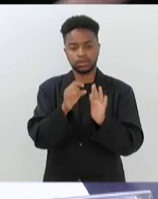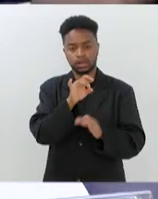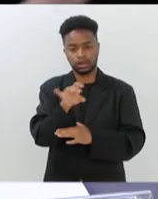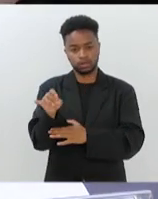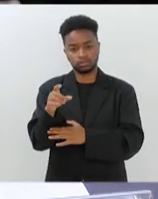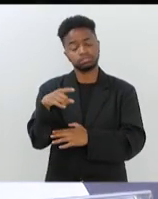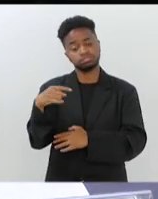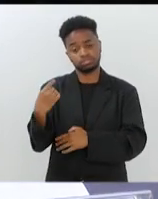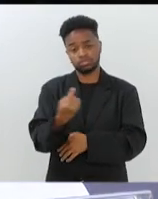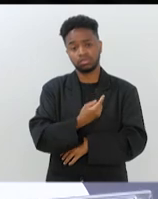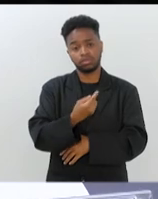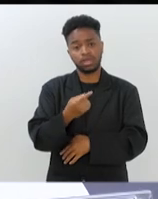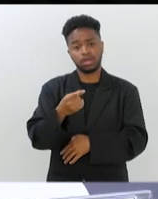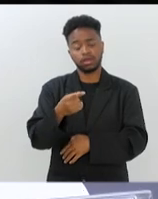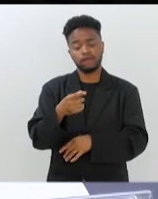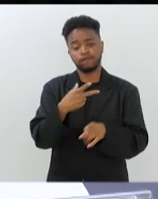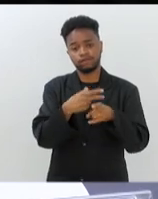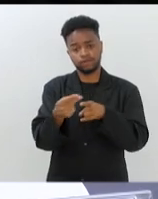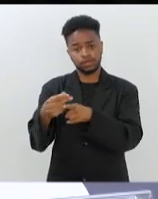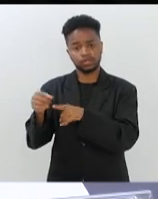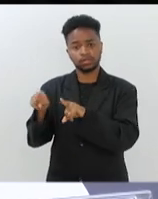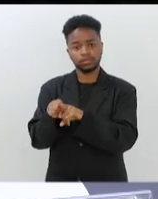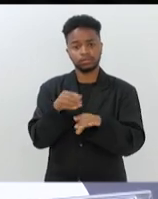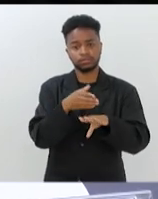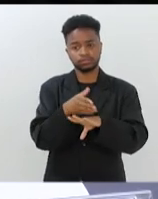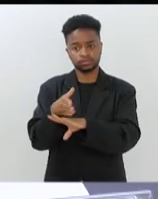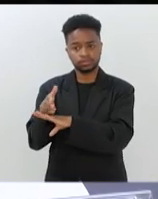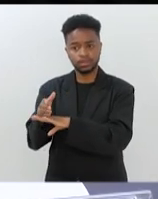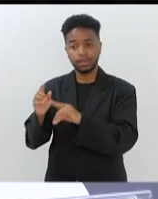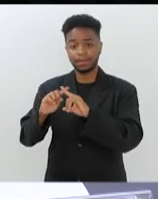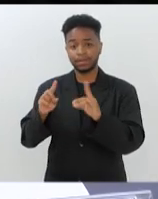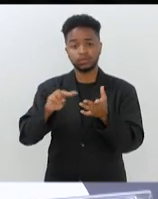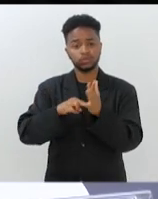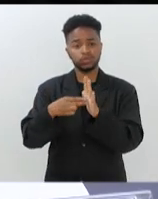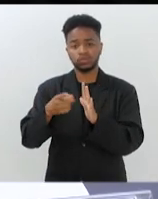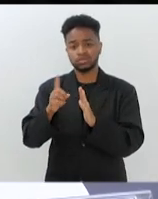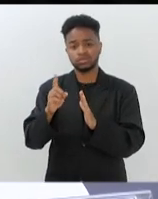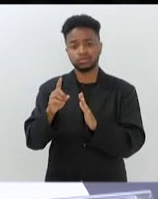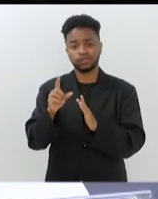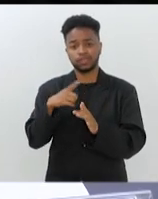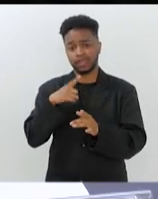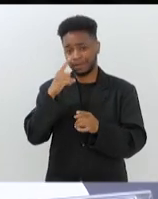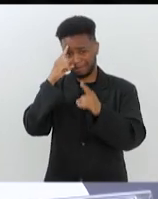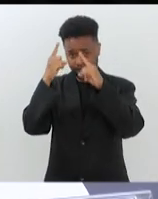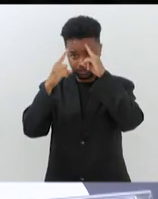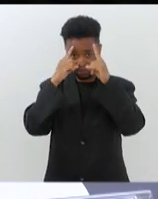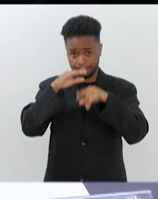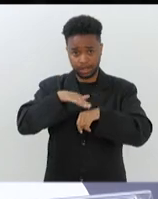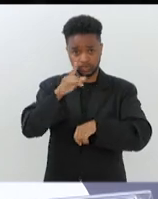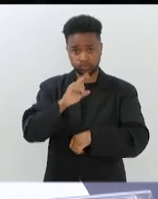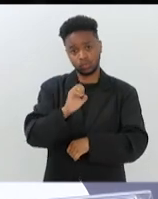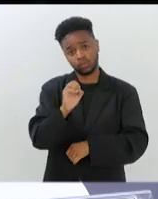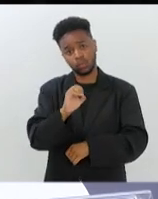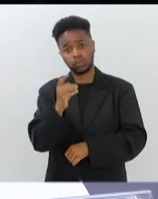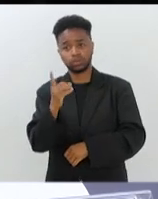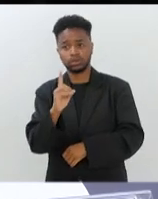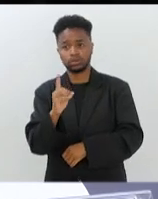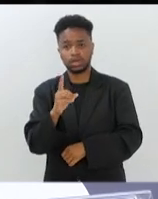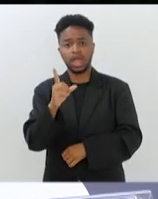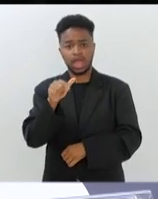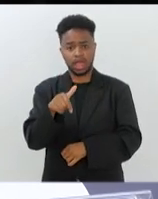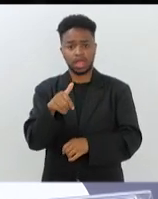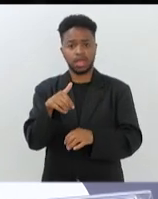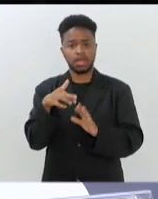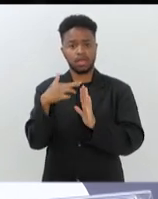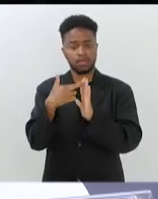vão ganhando e vão participando ali da daquelas não quer dizer que uma ou outra seja mais criativa cada senhor falou que o critério é técnico